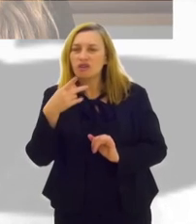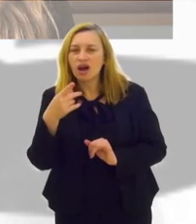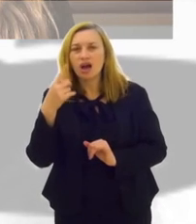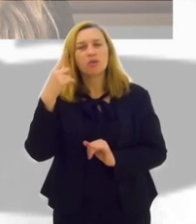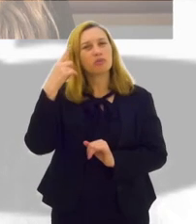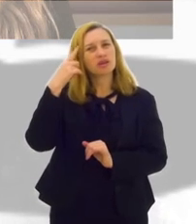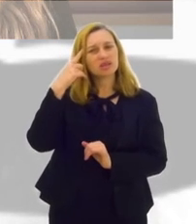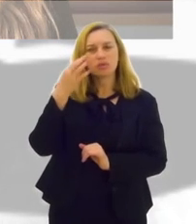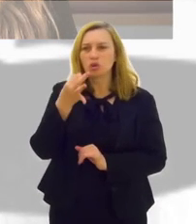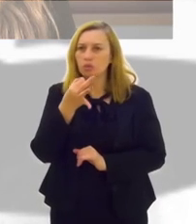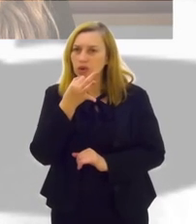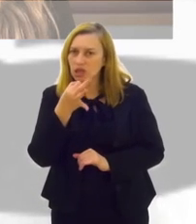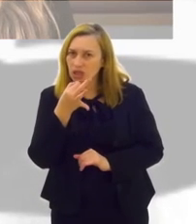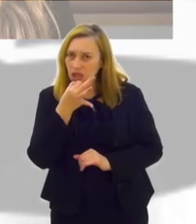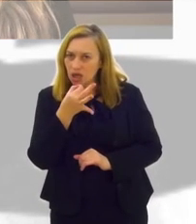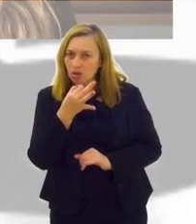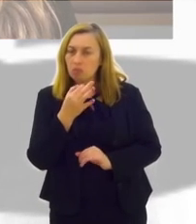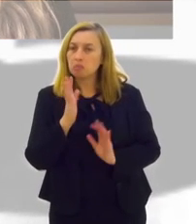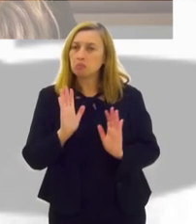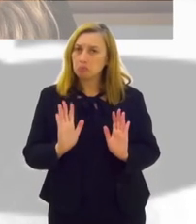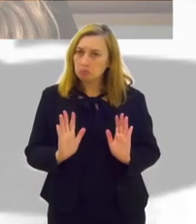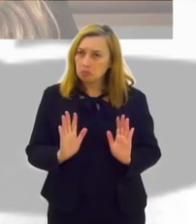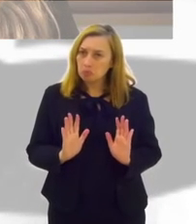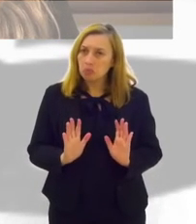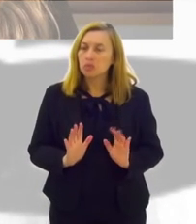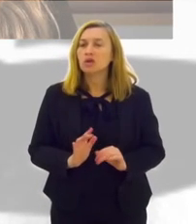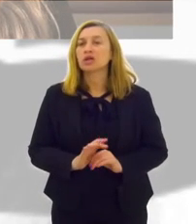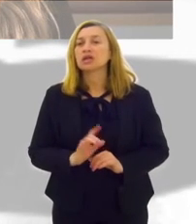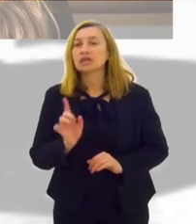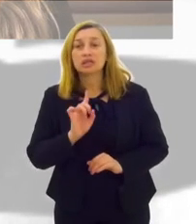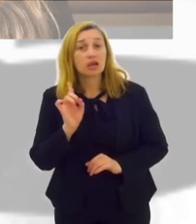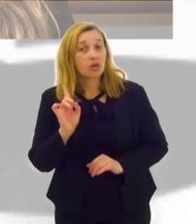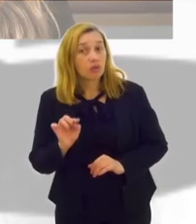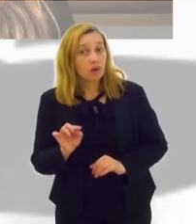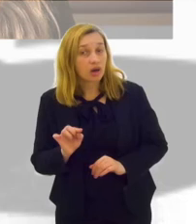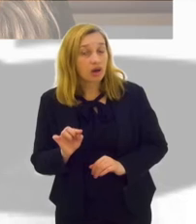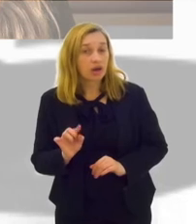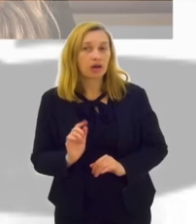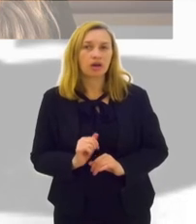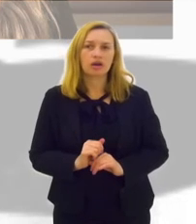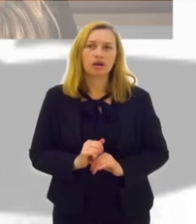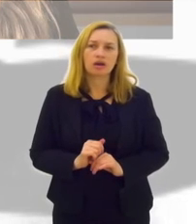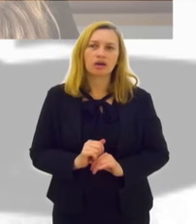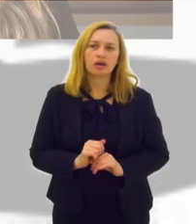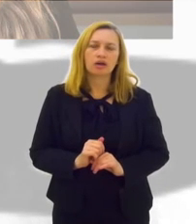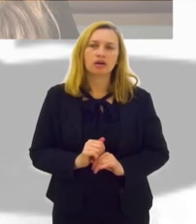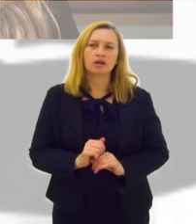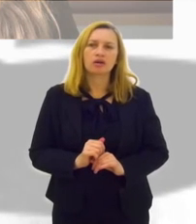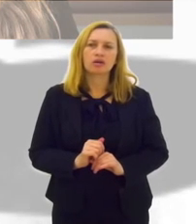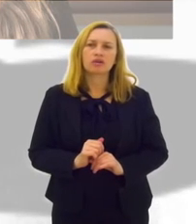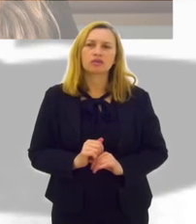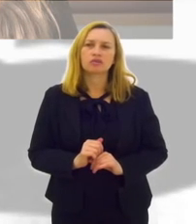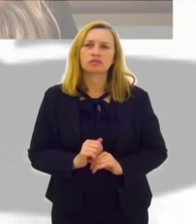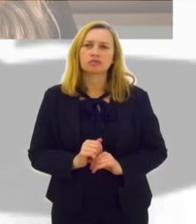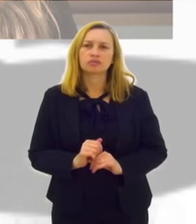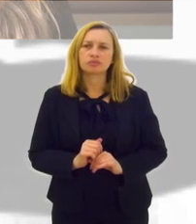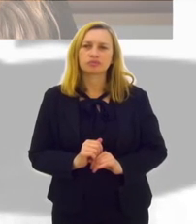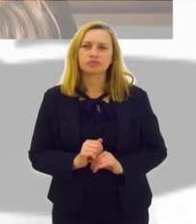do pensamento e não seria considerada, para os fins